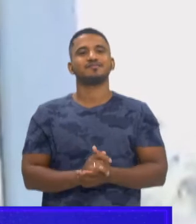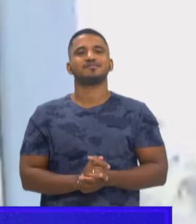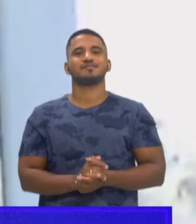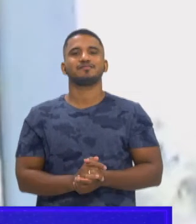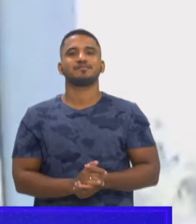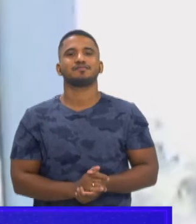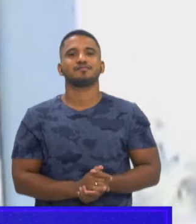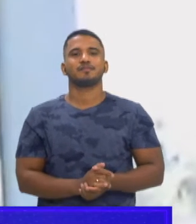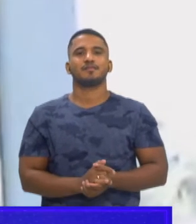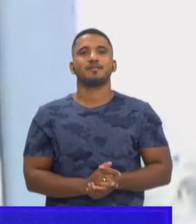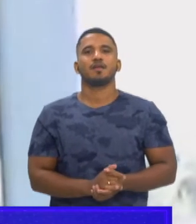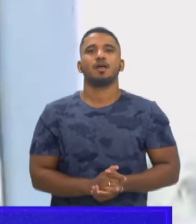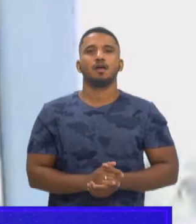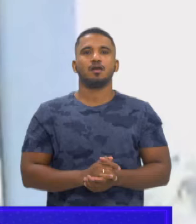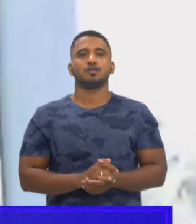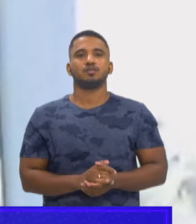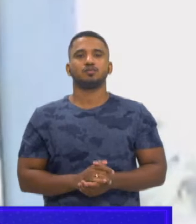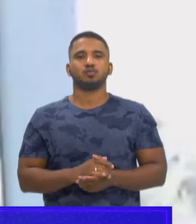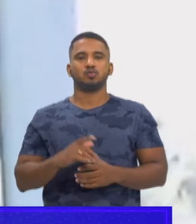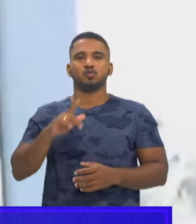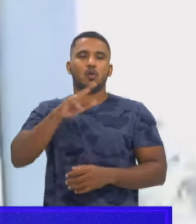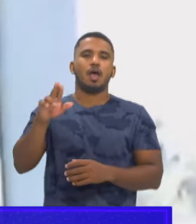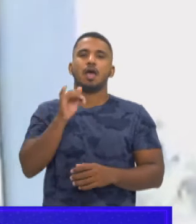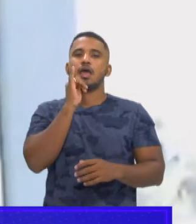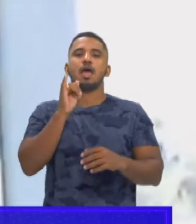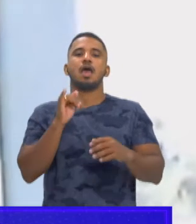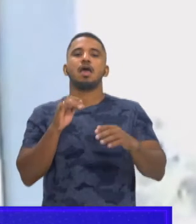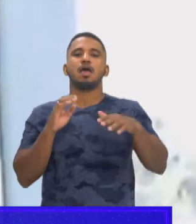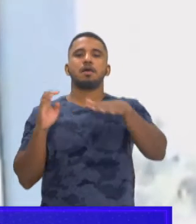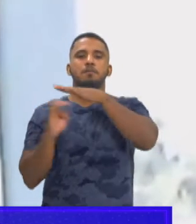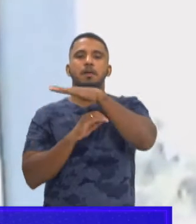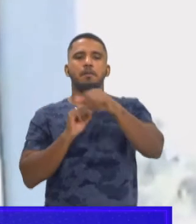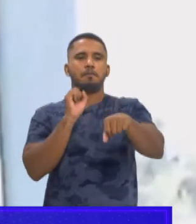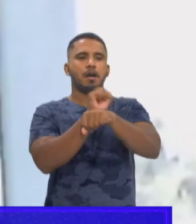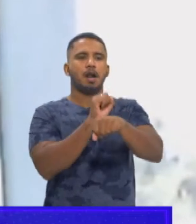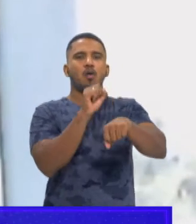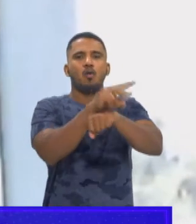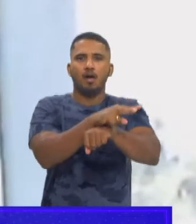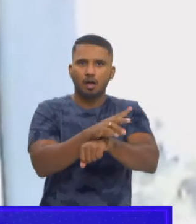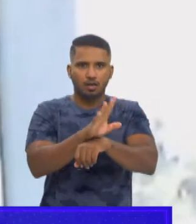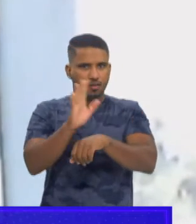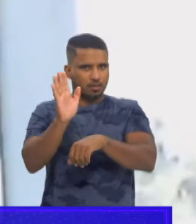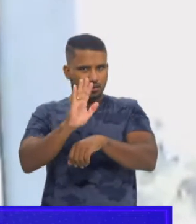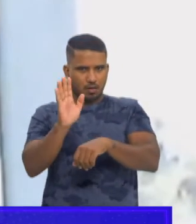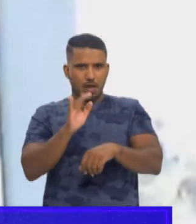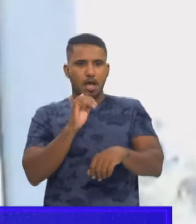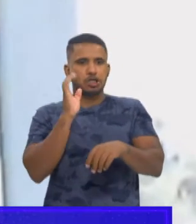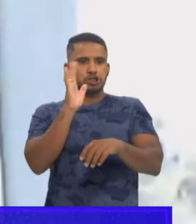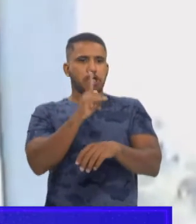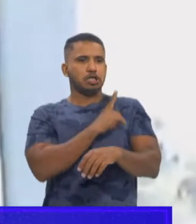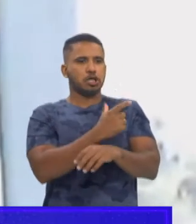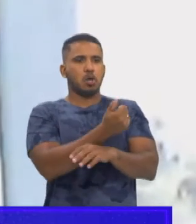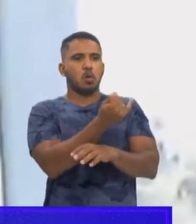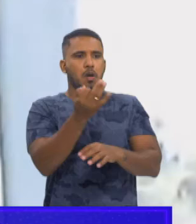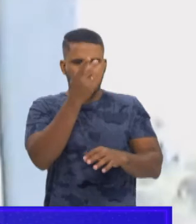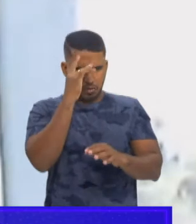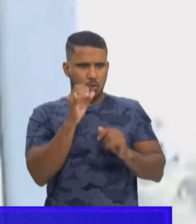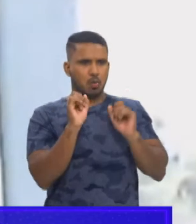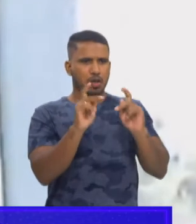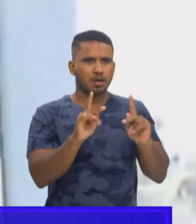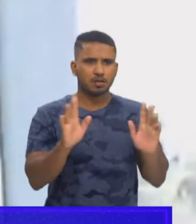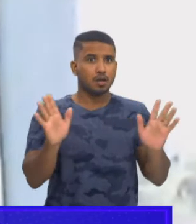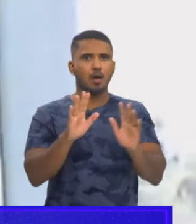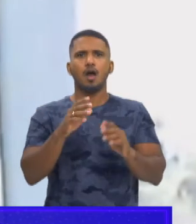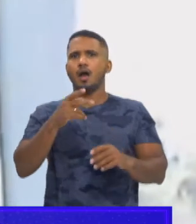existe para que essas vagas estejam garantidas e não necessariamente as empresas